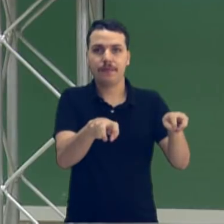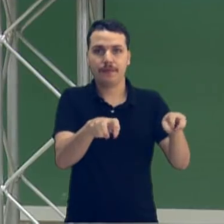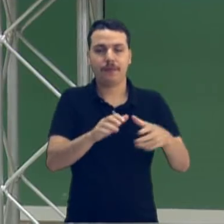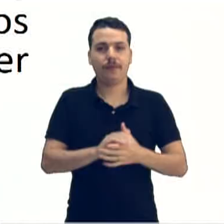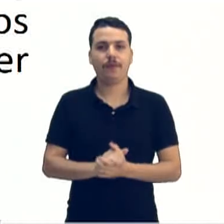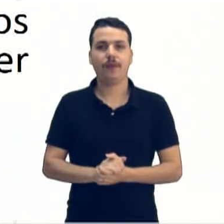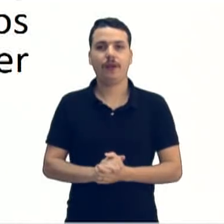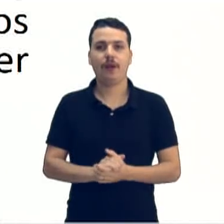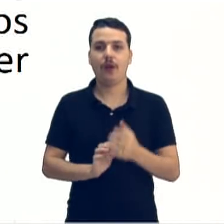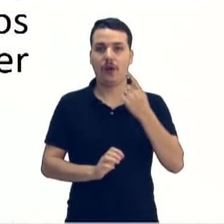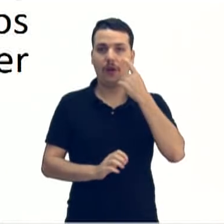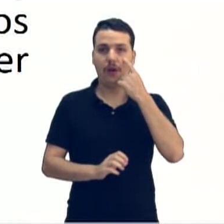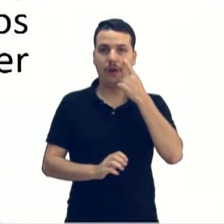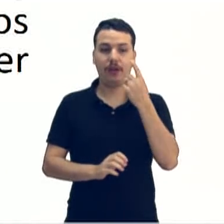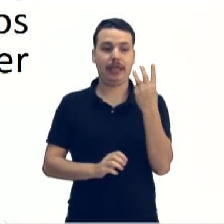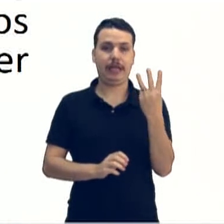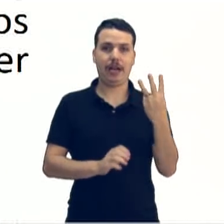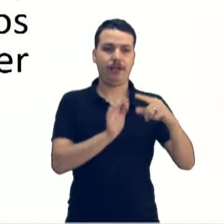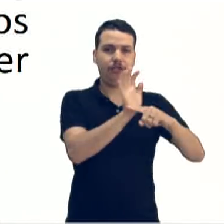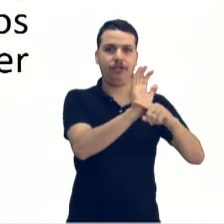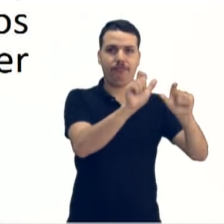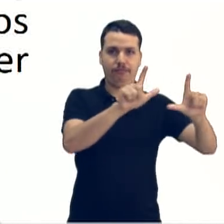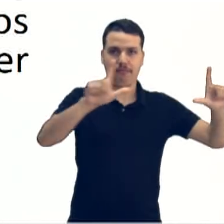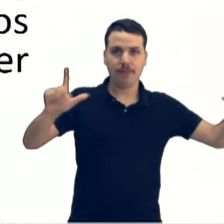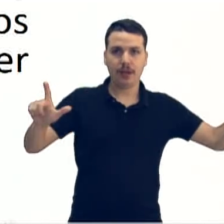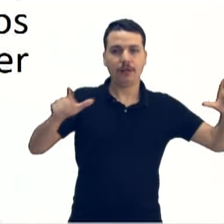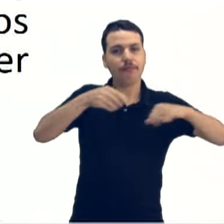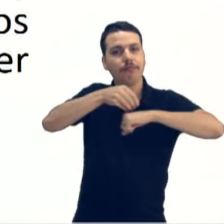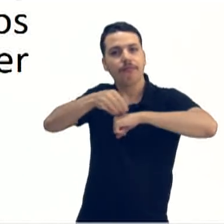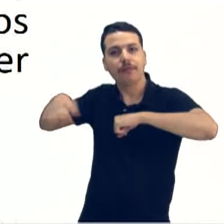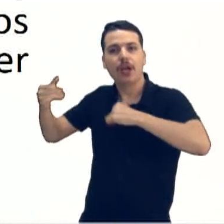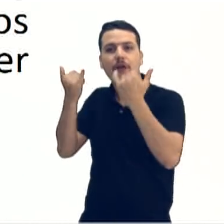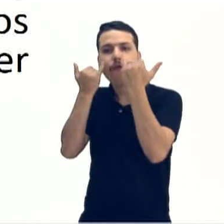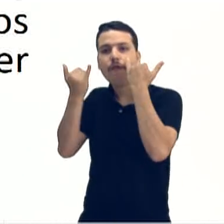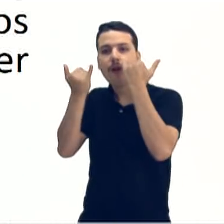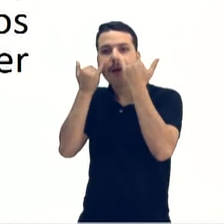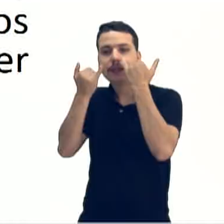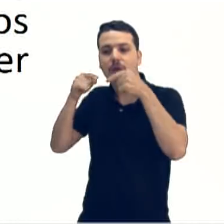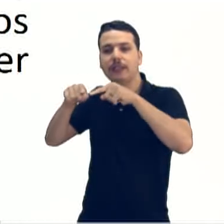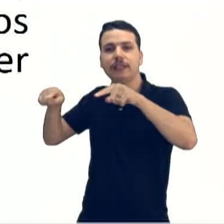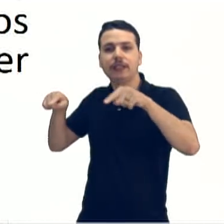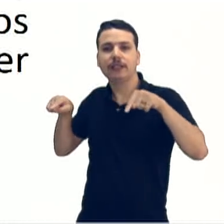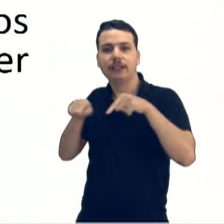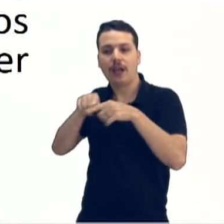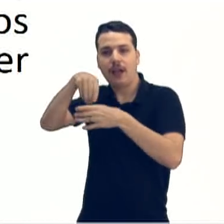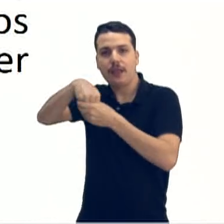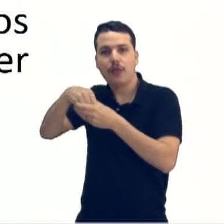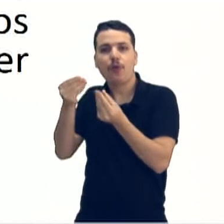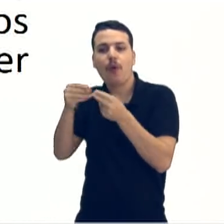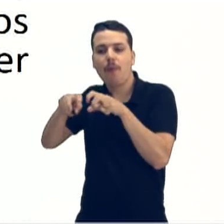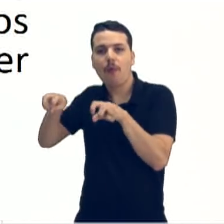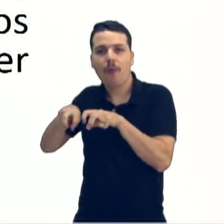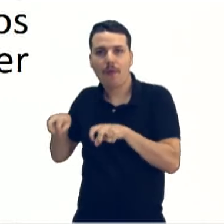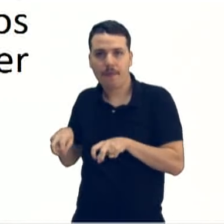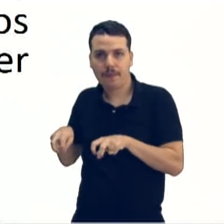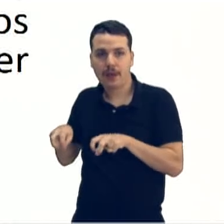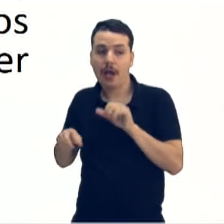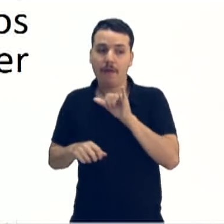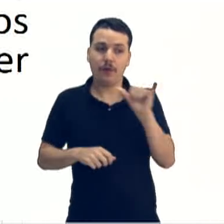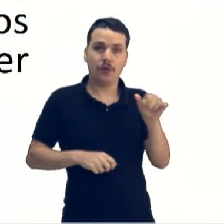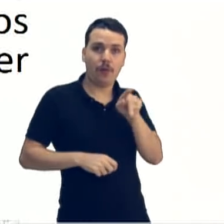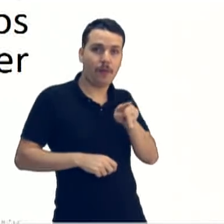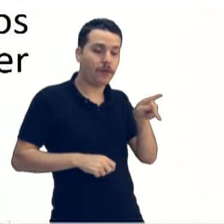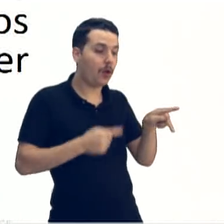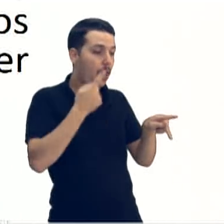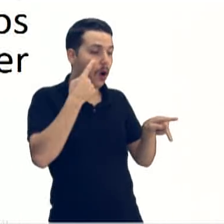3 cinemas enviaram por e-mail as informações sobre suas salas e lembraram aos 3 professores que, por